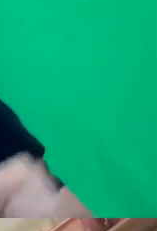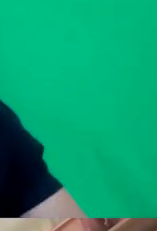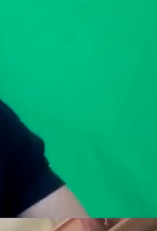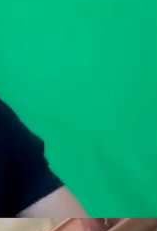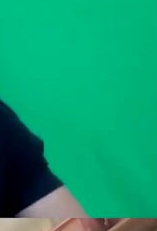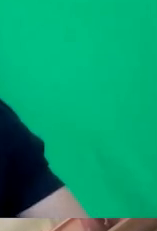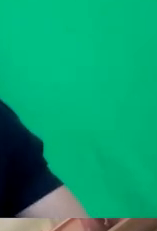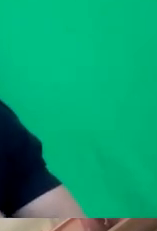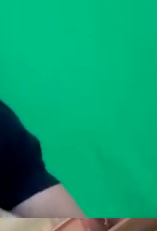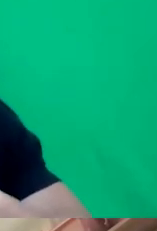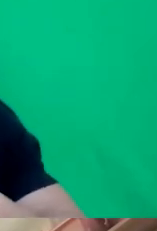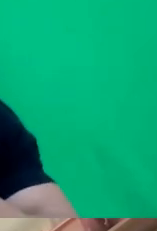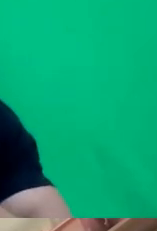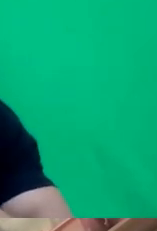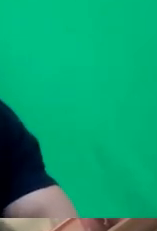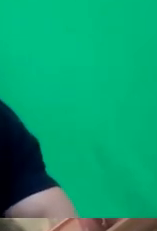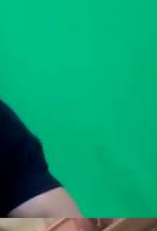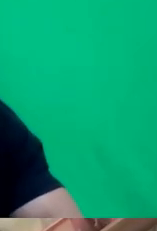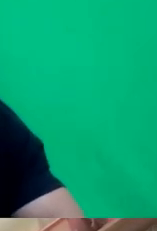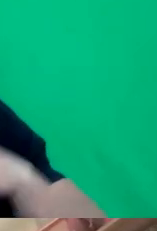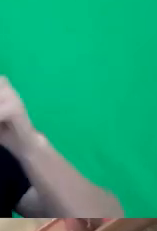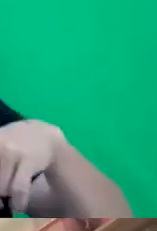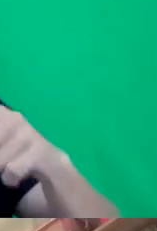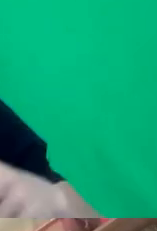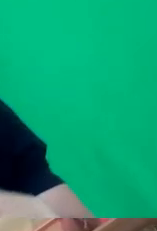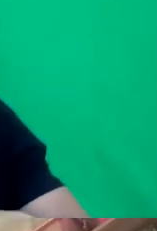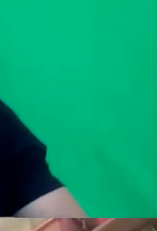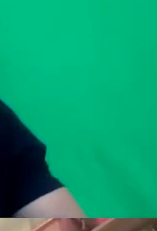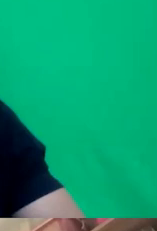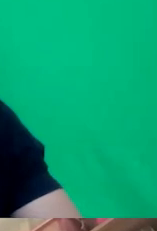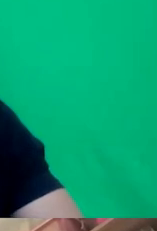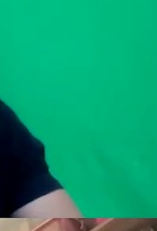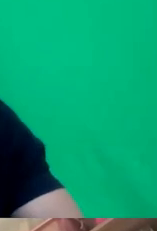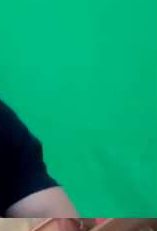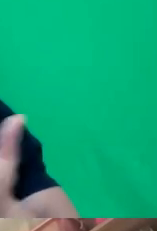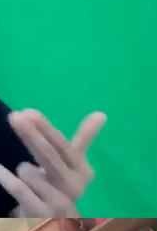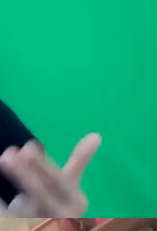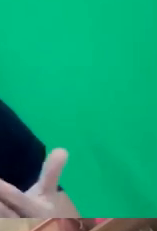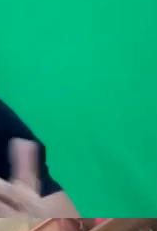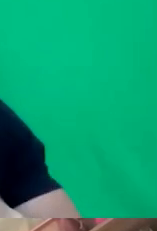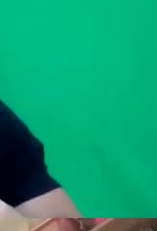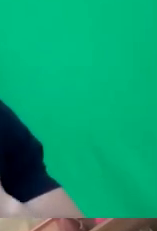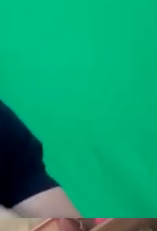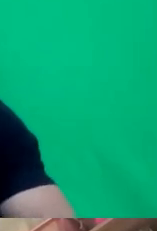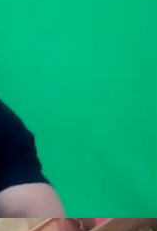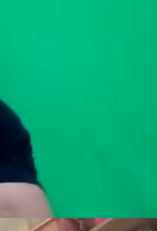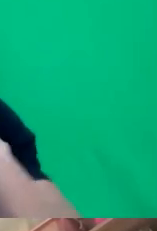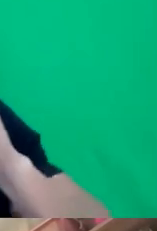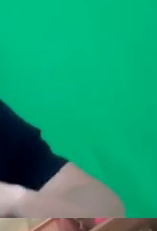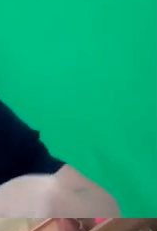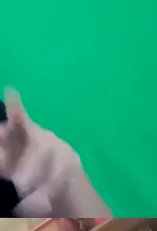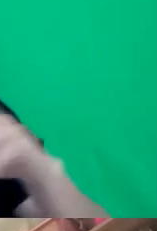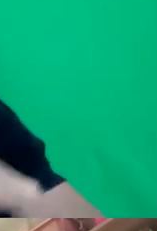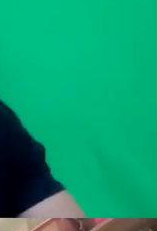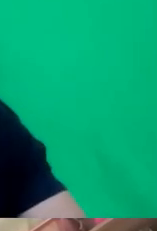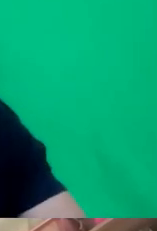por agrotóxico. Quando a gente tem sistemas agroflorestais, cultivos orgânicos diversificando as espécies, a